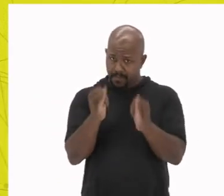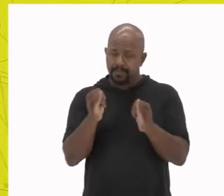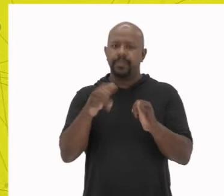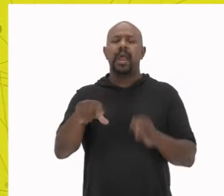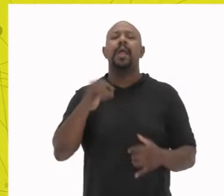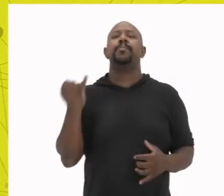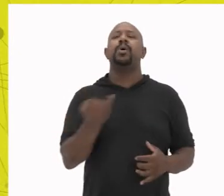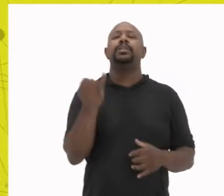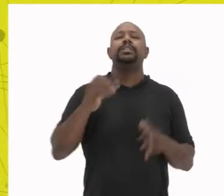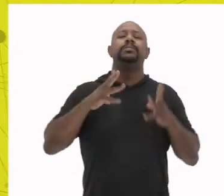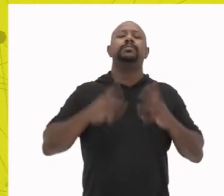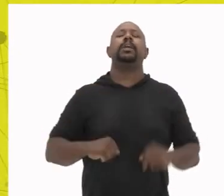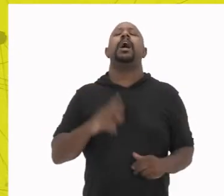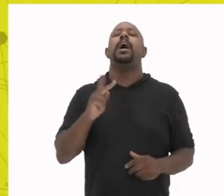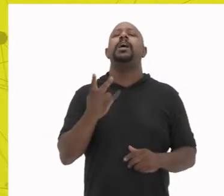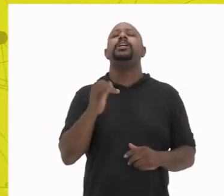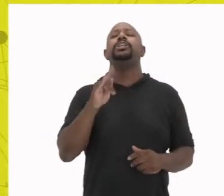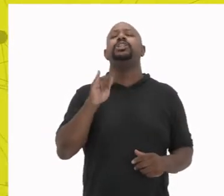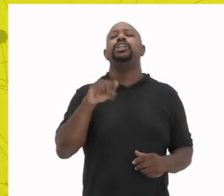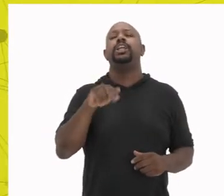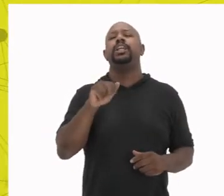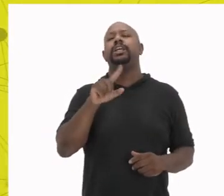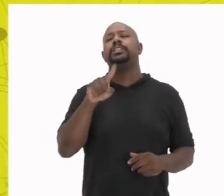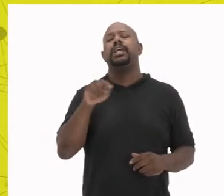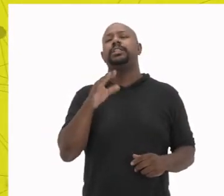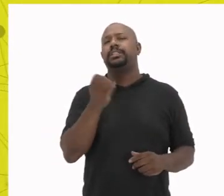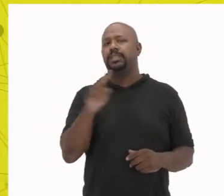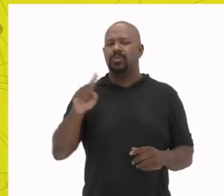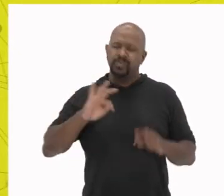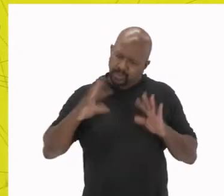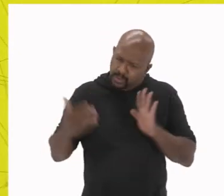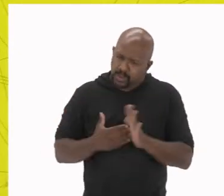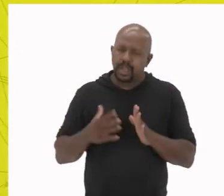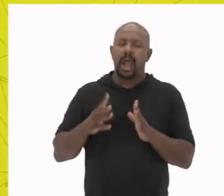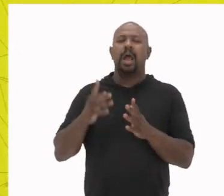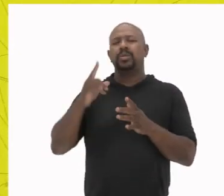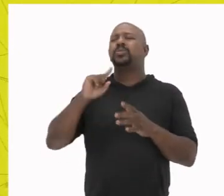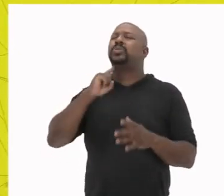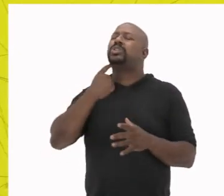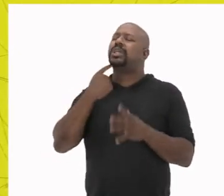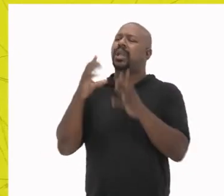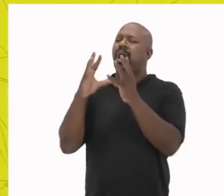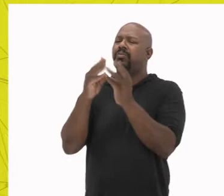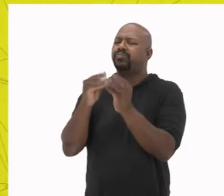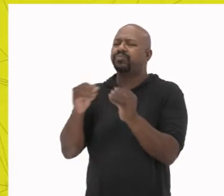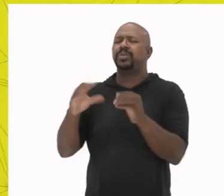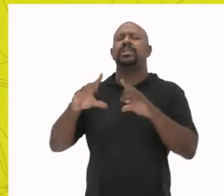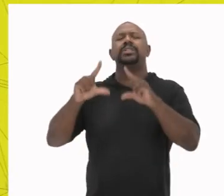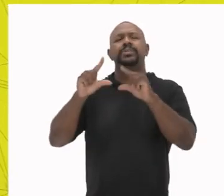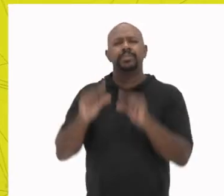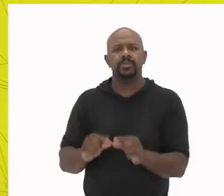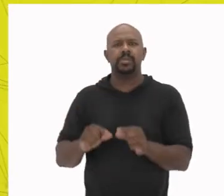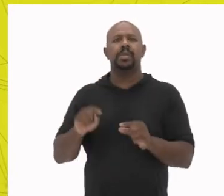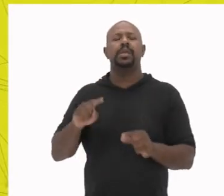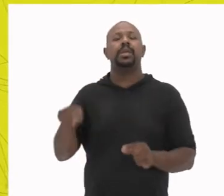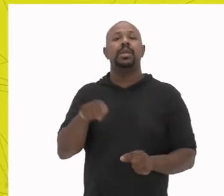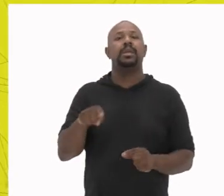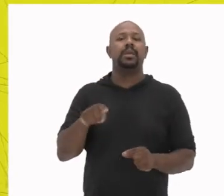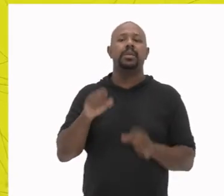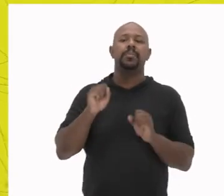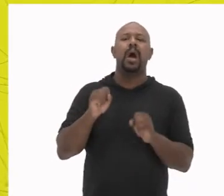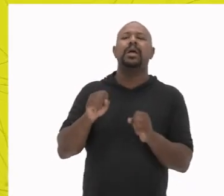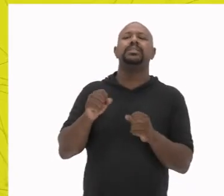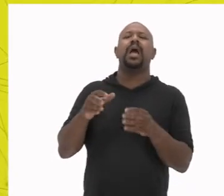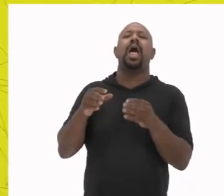que coloco é a importância da higienização. Ela inclui toda ação dirigida a suprimir a sujeira ou elementos